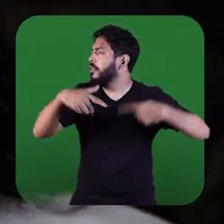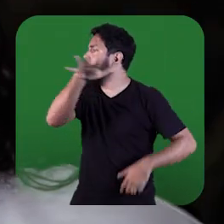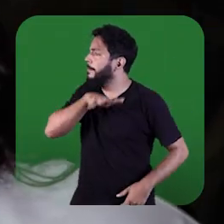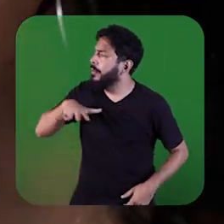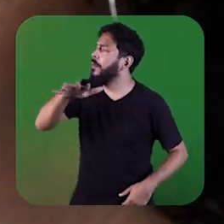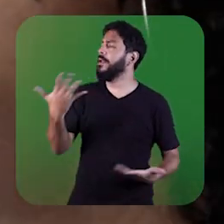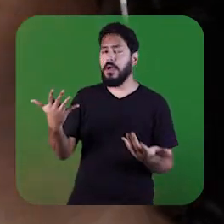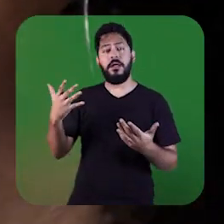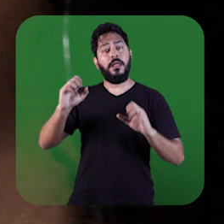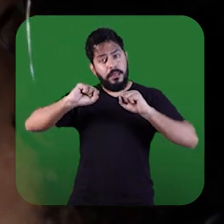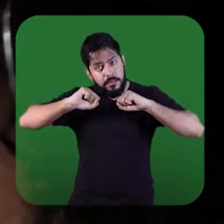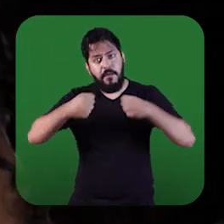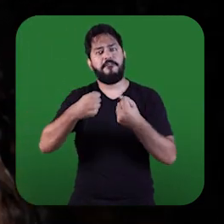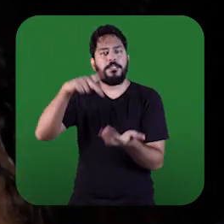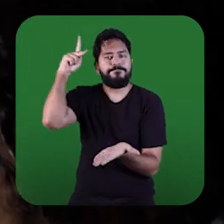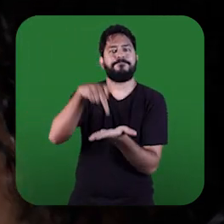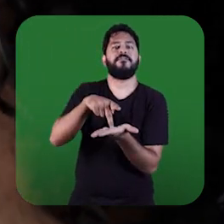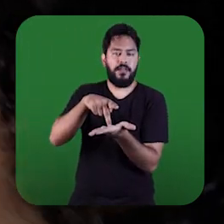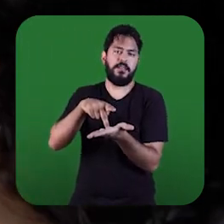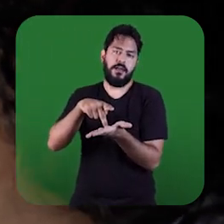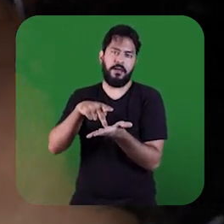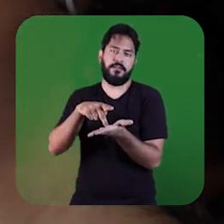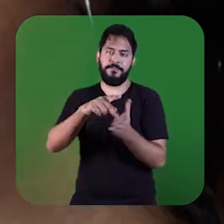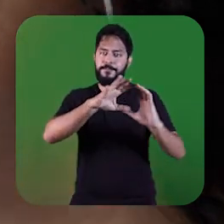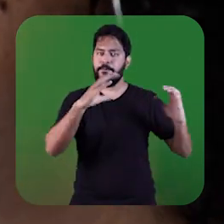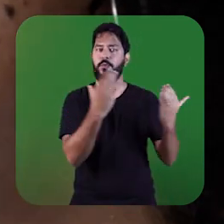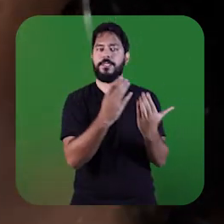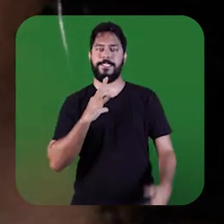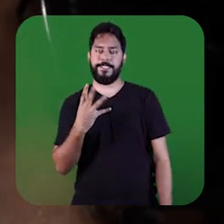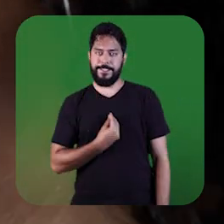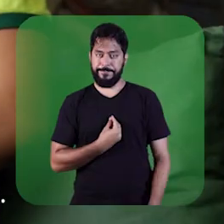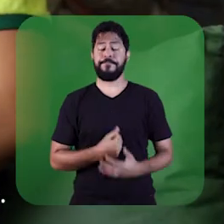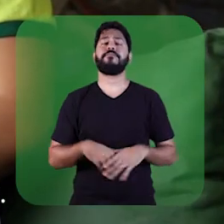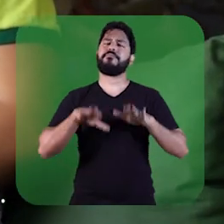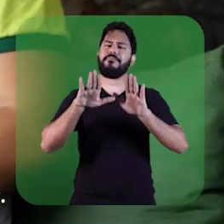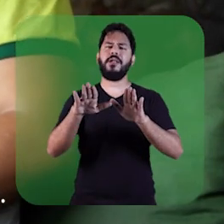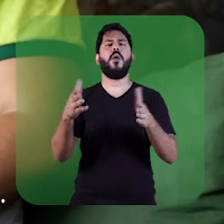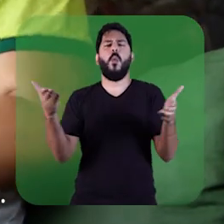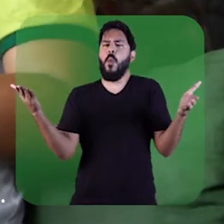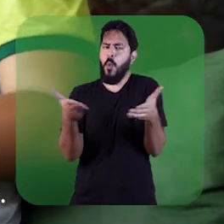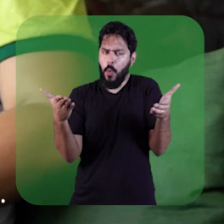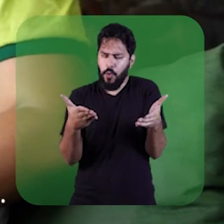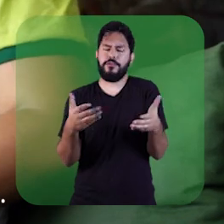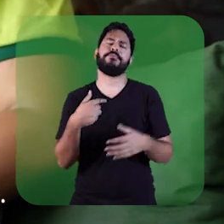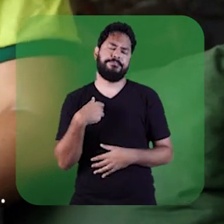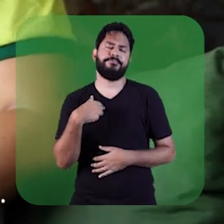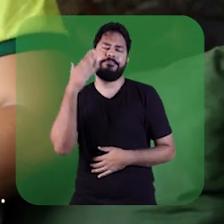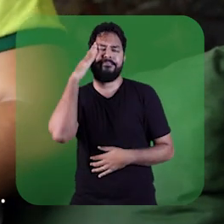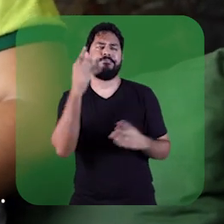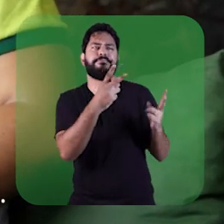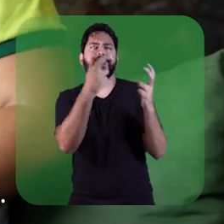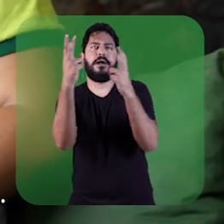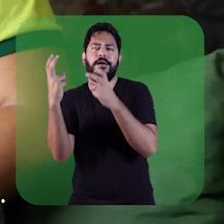de fato sejam efetivas para a comunidade trans. Então a gente percebe que hoje nós temos